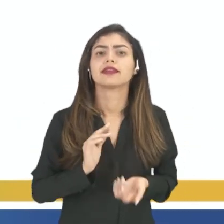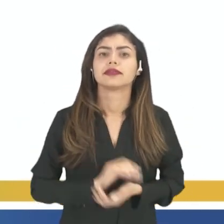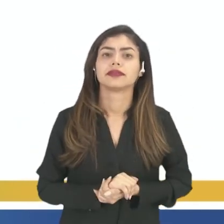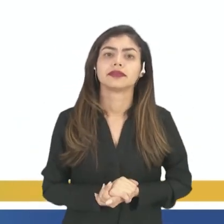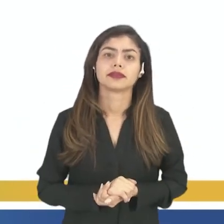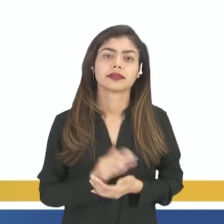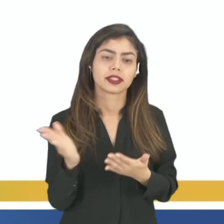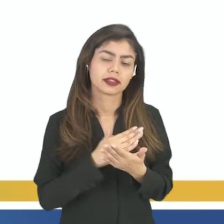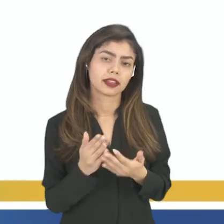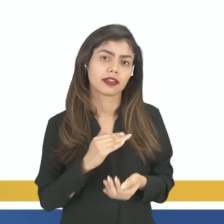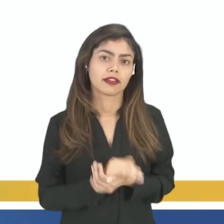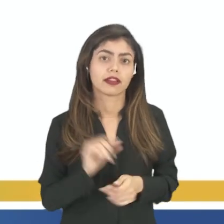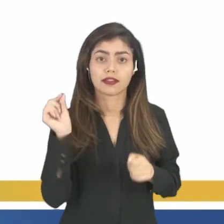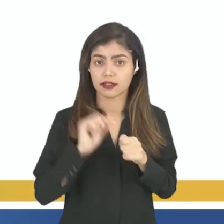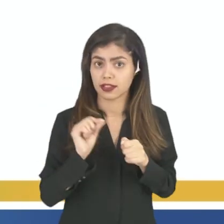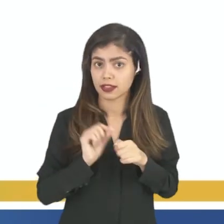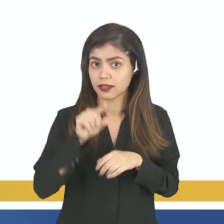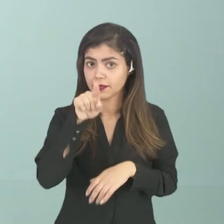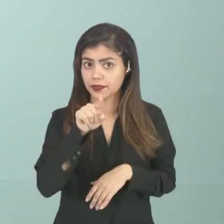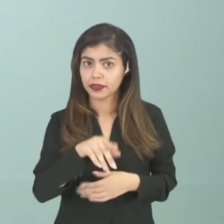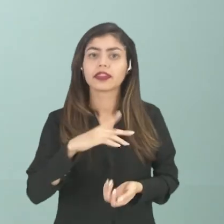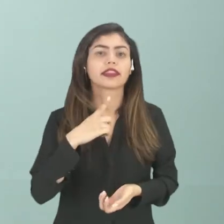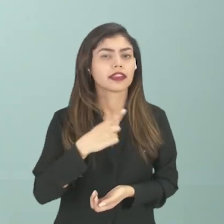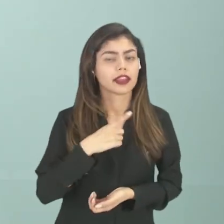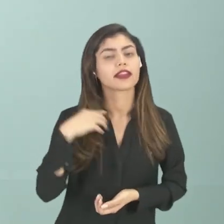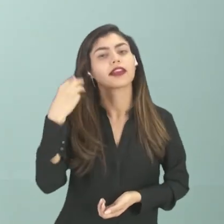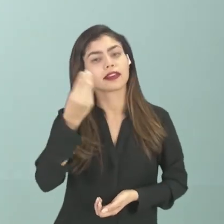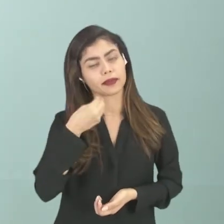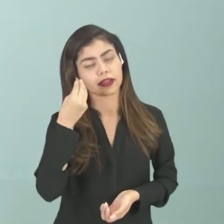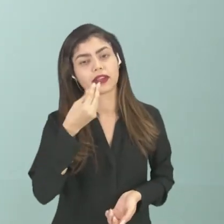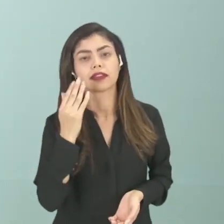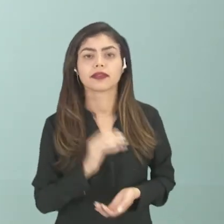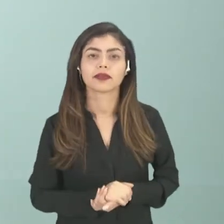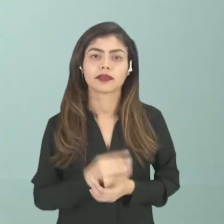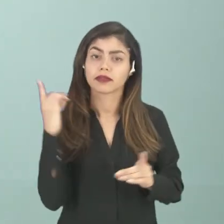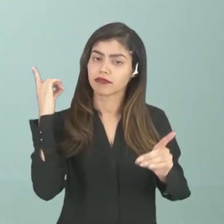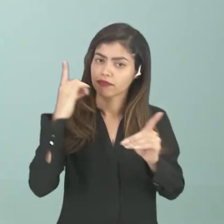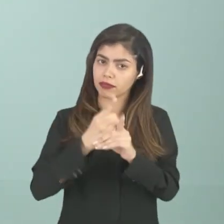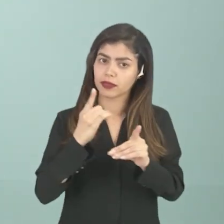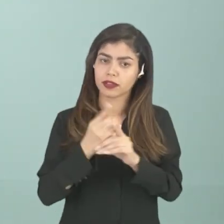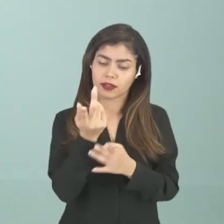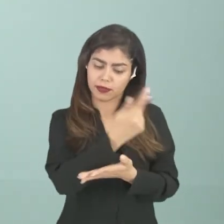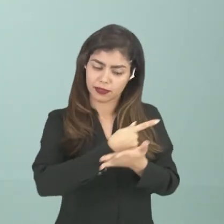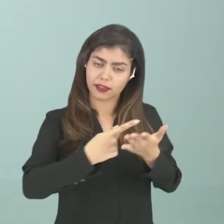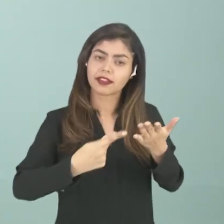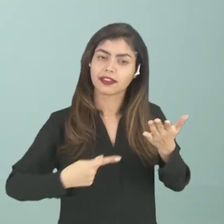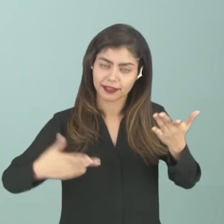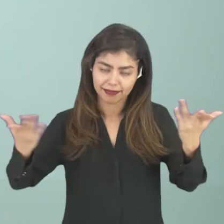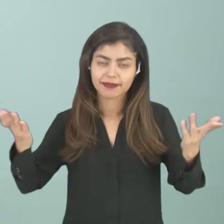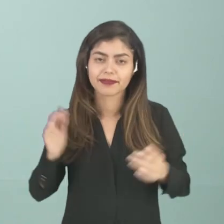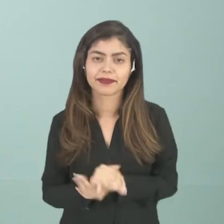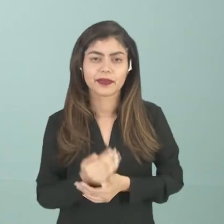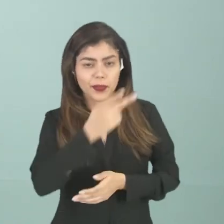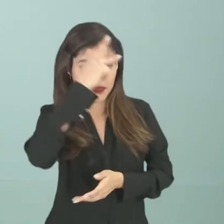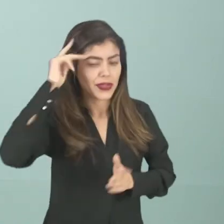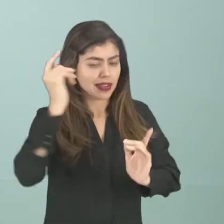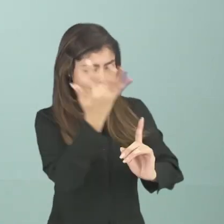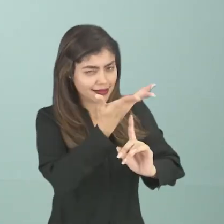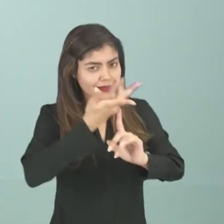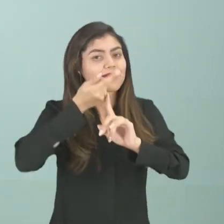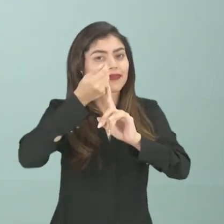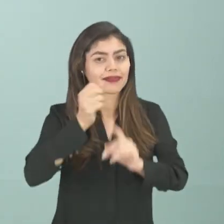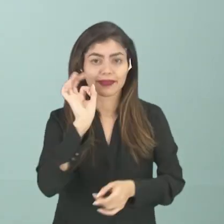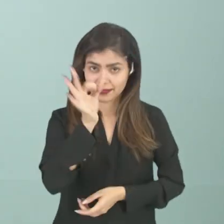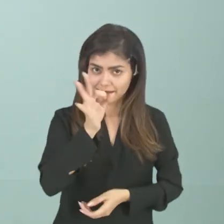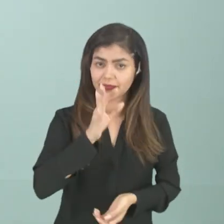certo? Então, faça isso, tenha essa experiência e se encontre poeticamente, né, como artista, tá